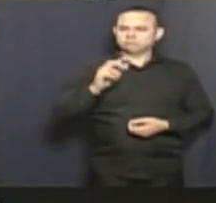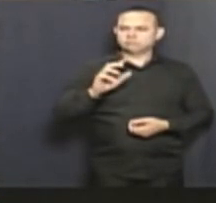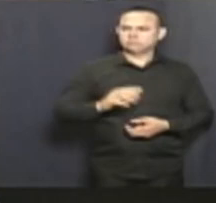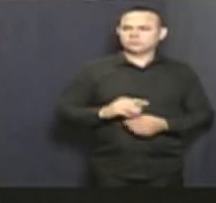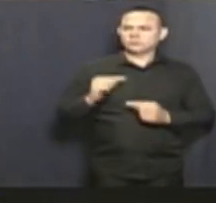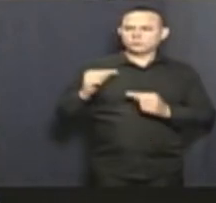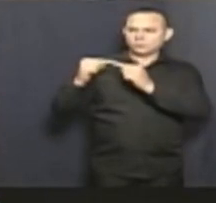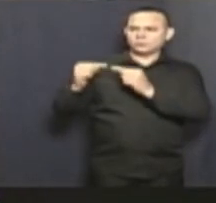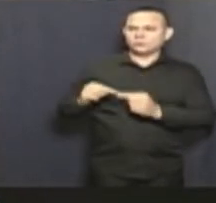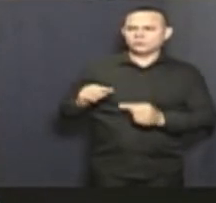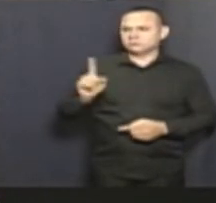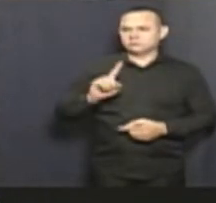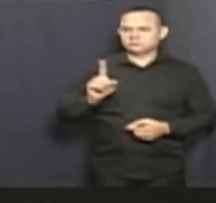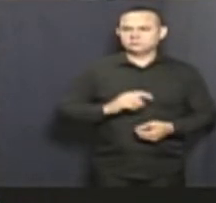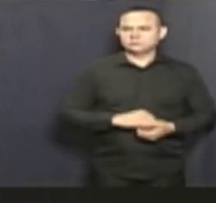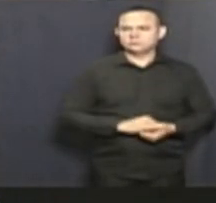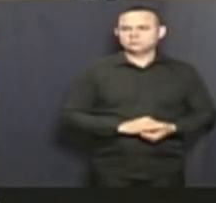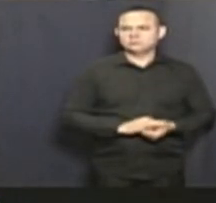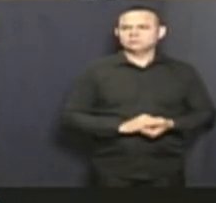concordam